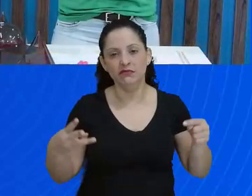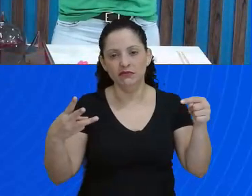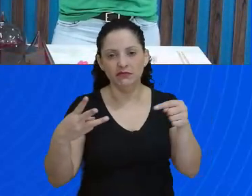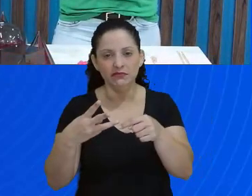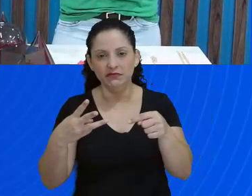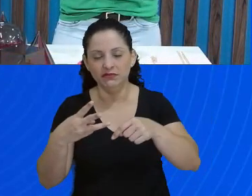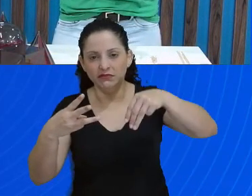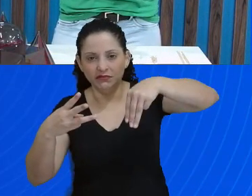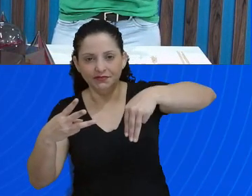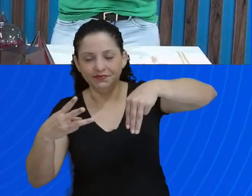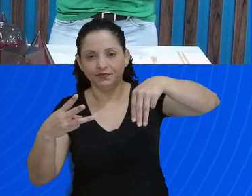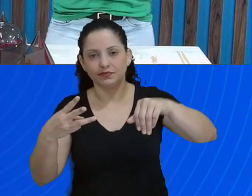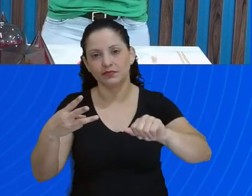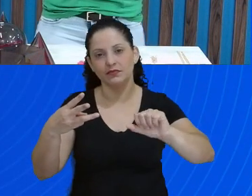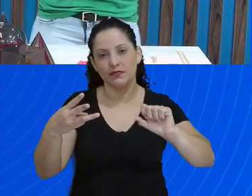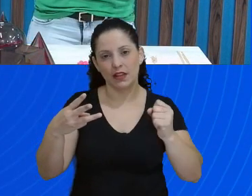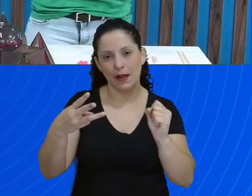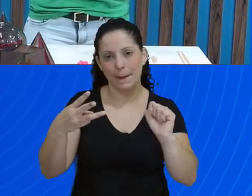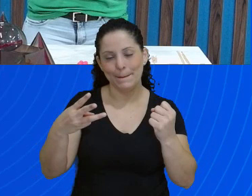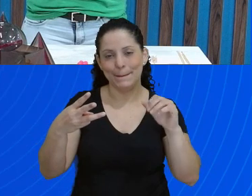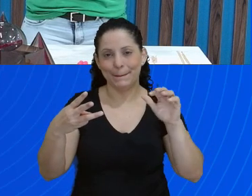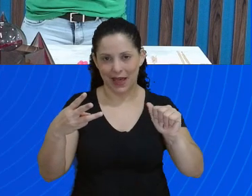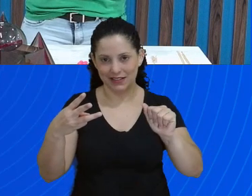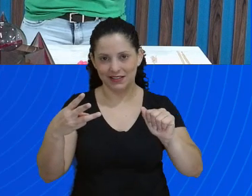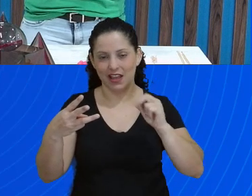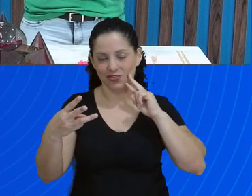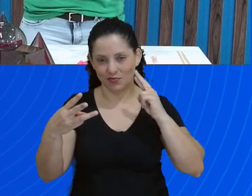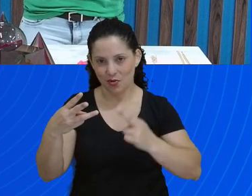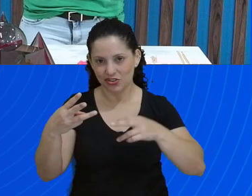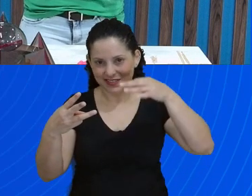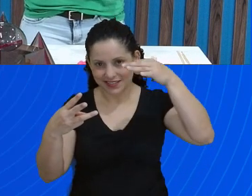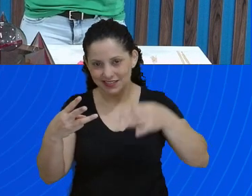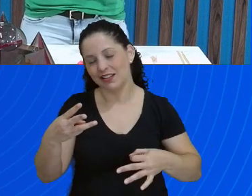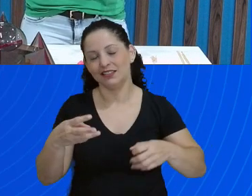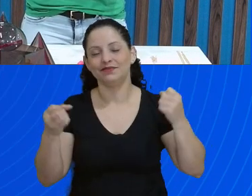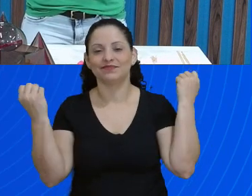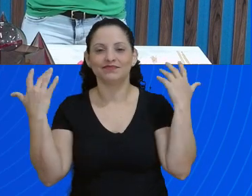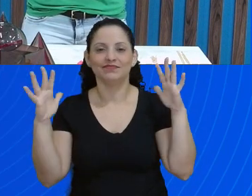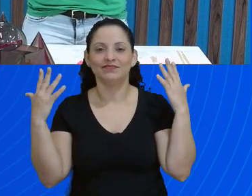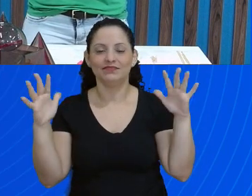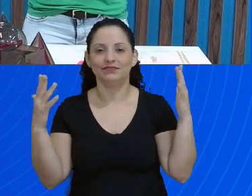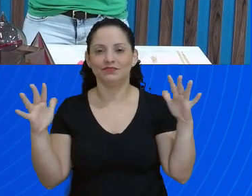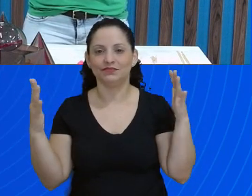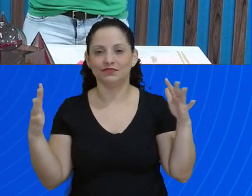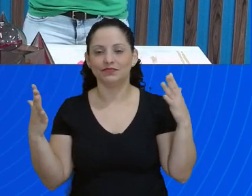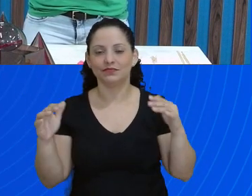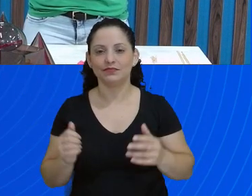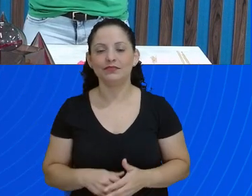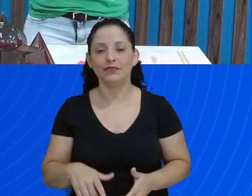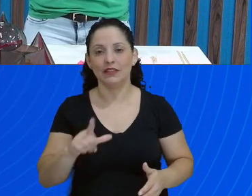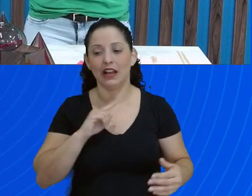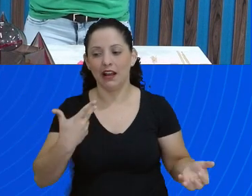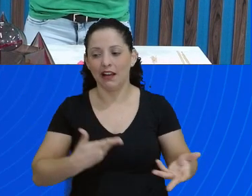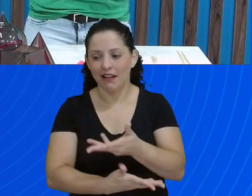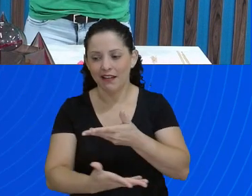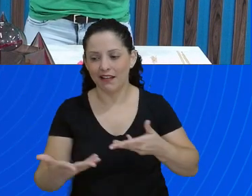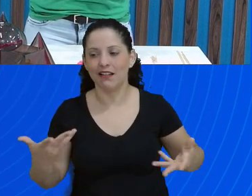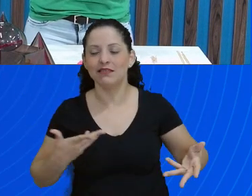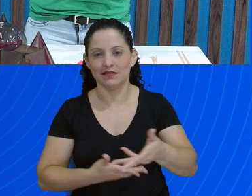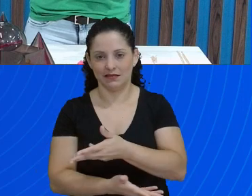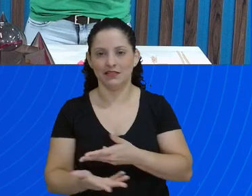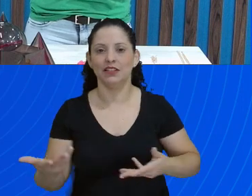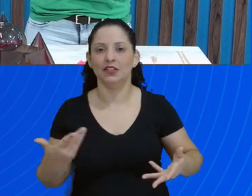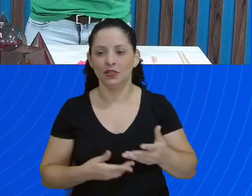Exatamente aí quem respondeu, parabéns, ficou bem atento à aula, está relacionada à grandeza